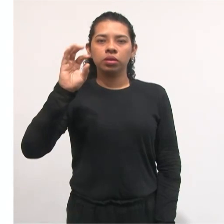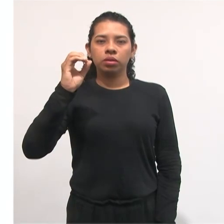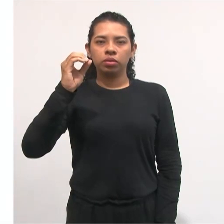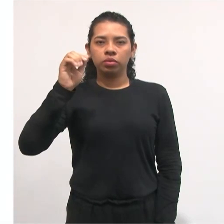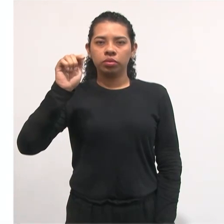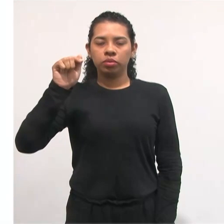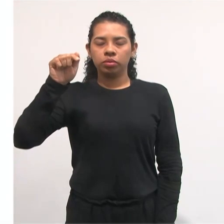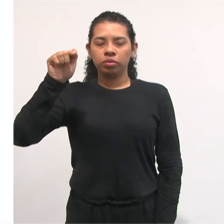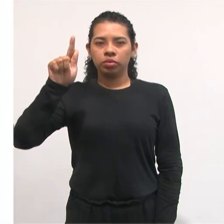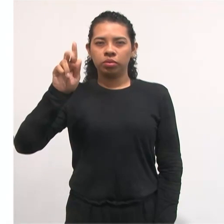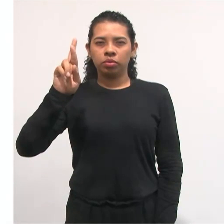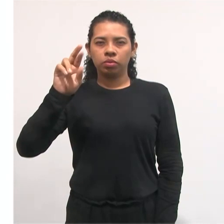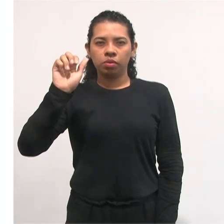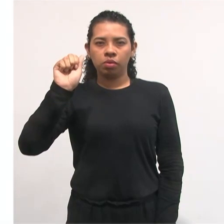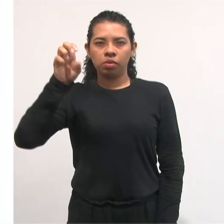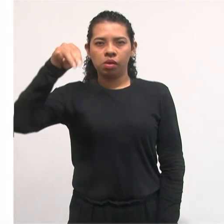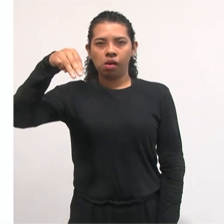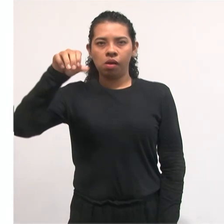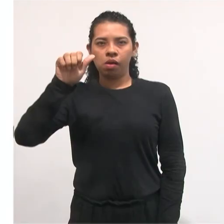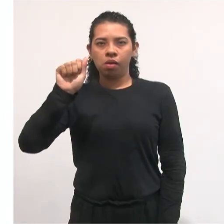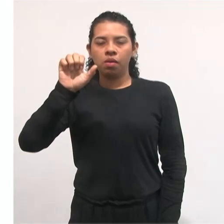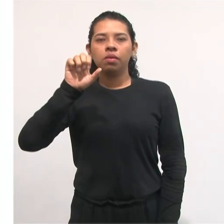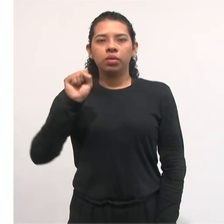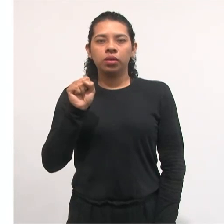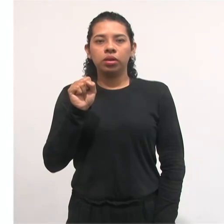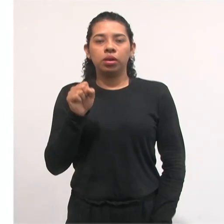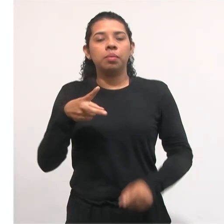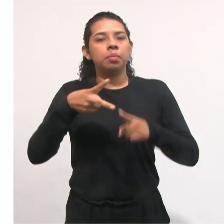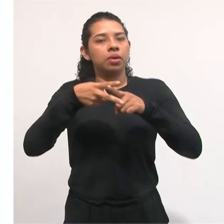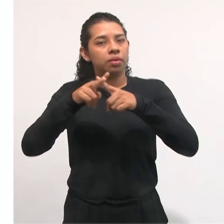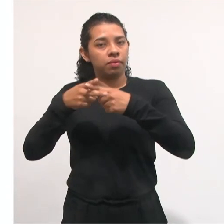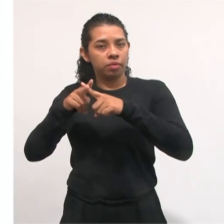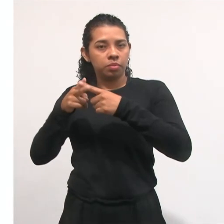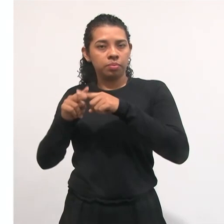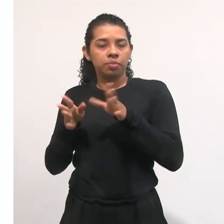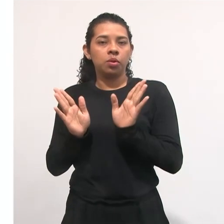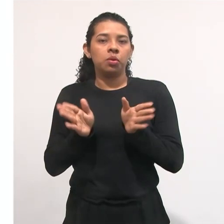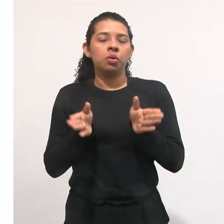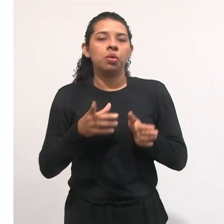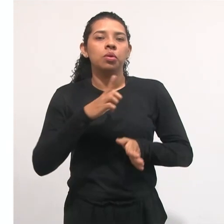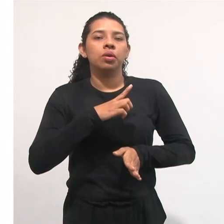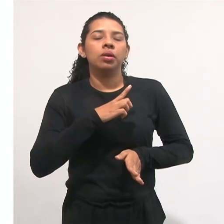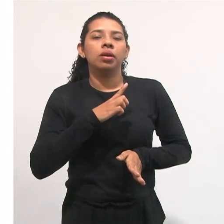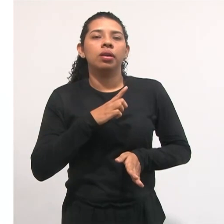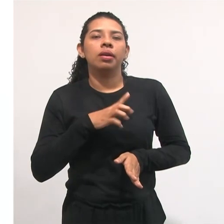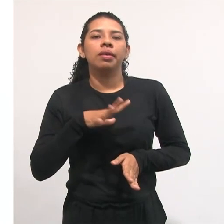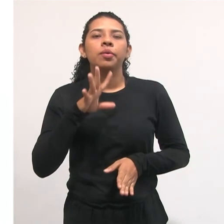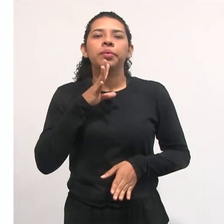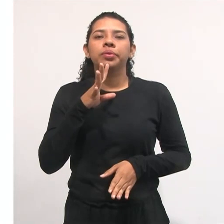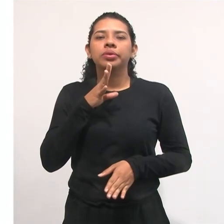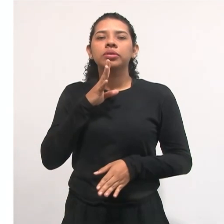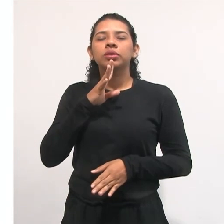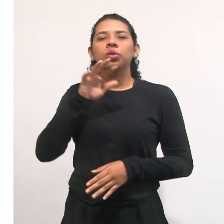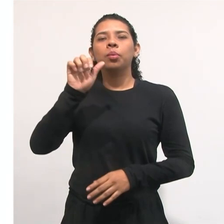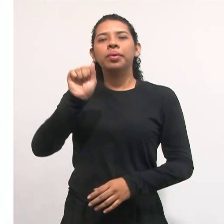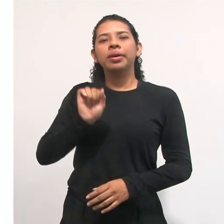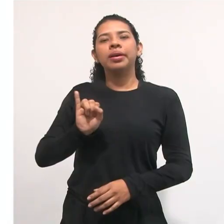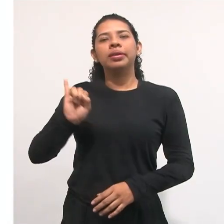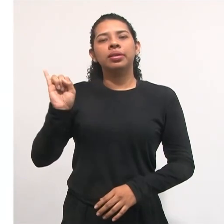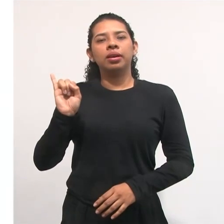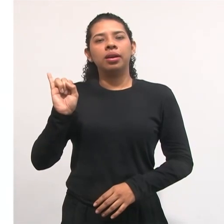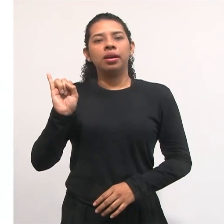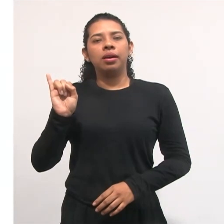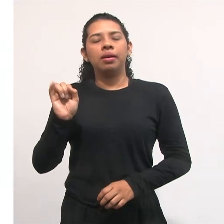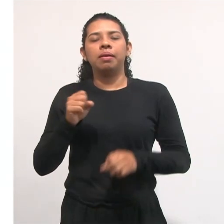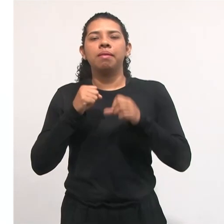muito utilizados hoje em dia com as ferramentas de inteligência artificial que a gente tem agora e tudo mais. Eles são muito utilizados para